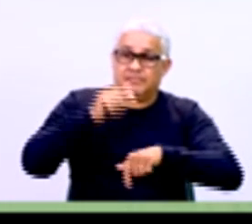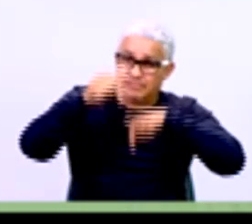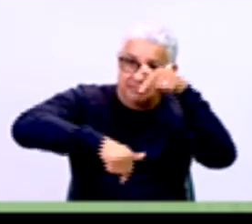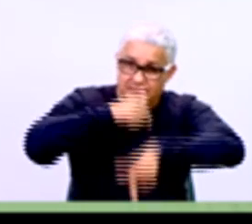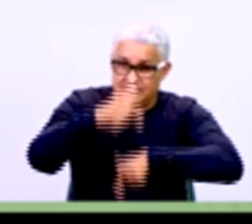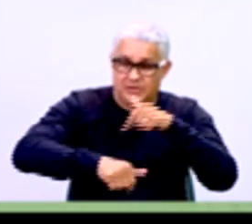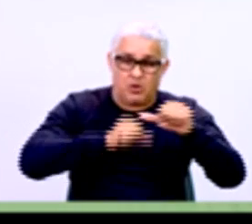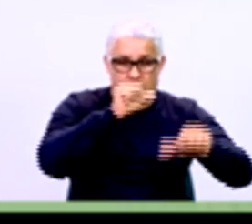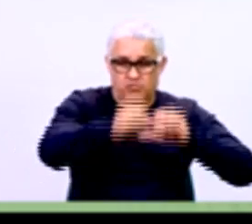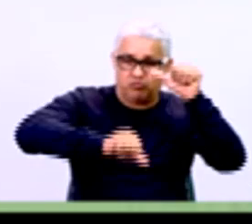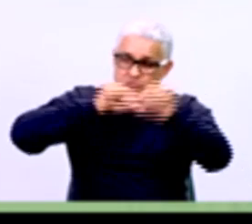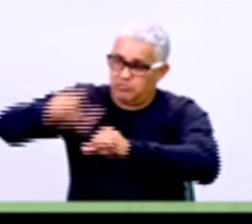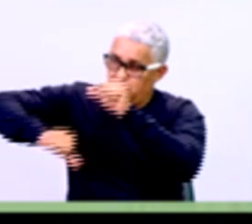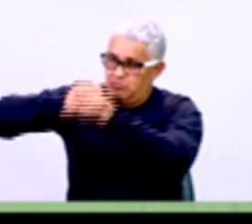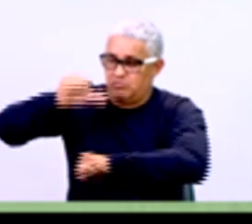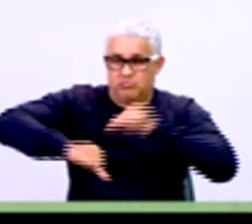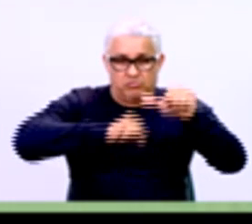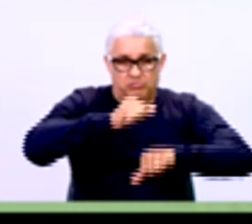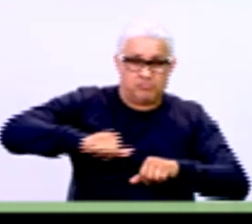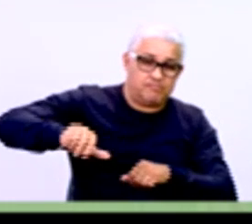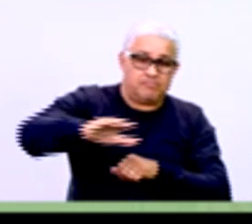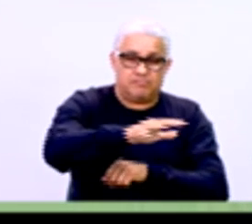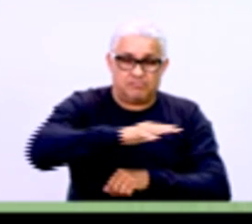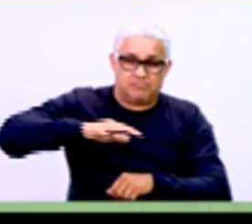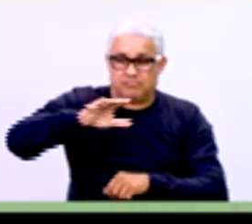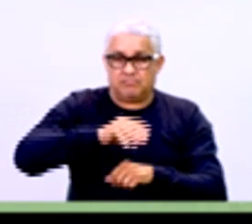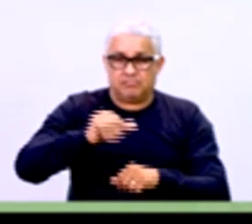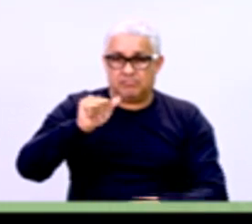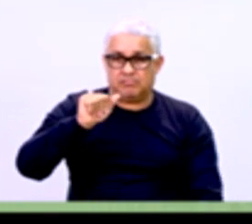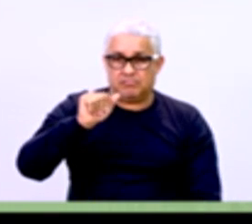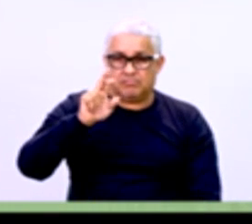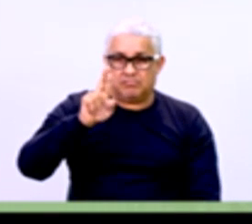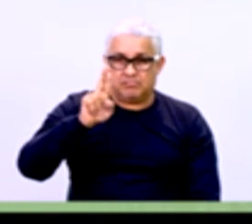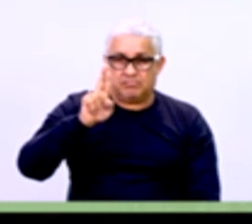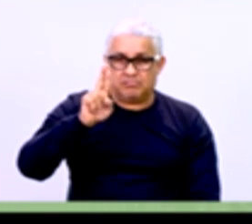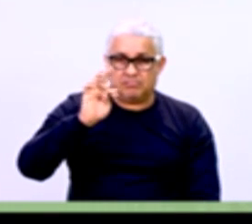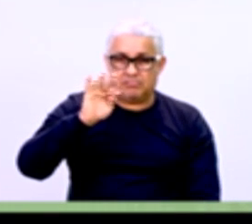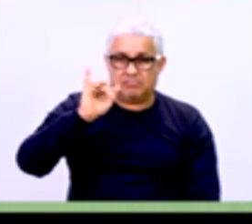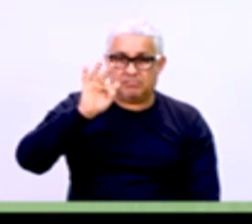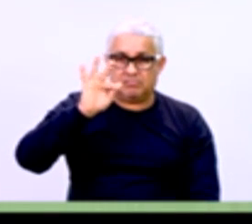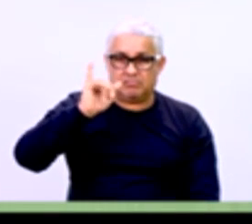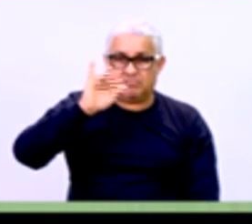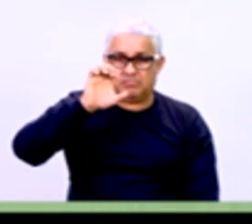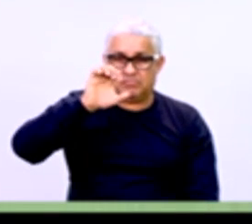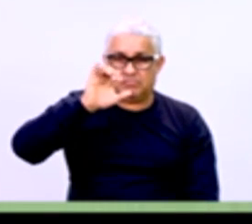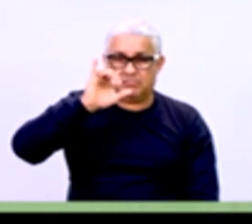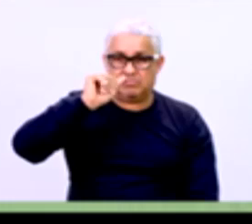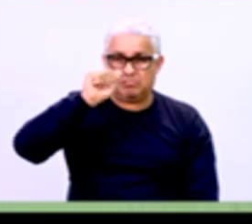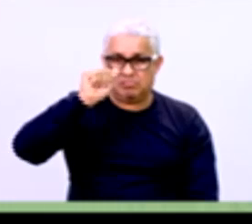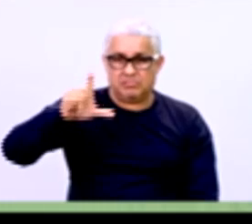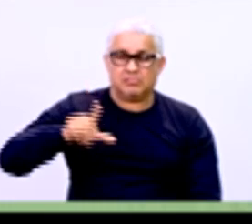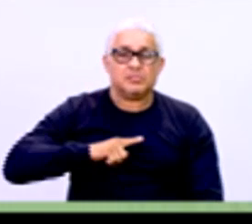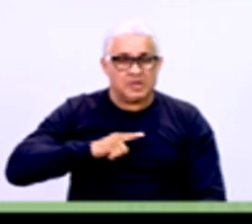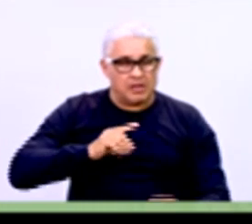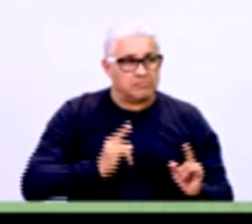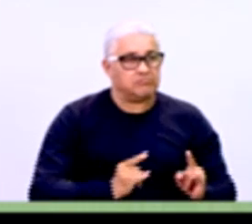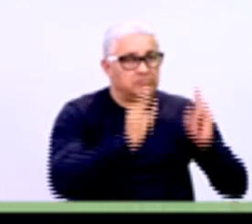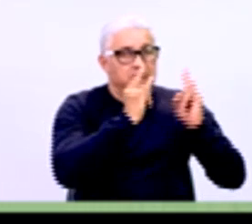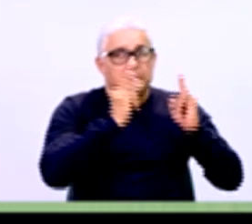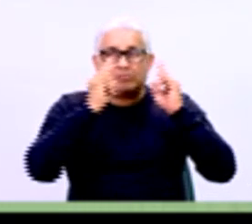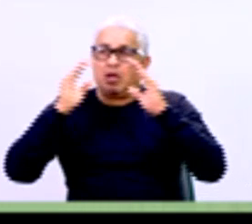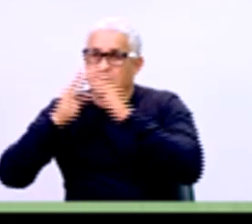é transformado num ambiente artificial. Então, nesse ambiente artificial tem lá os prédios, as casas, os